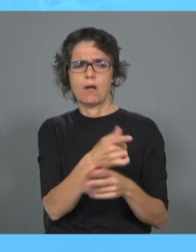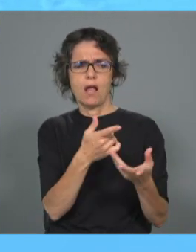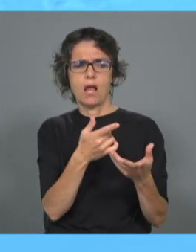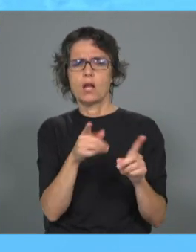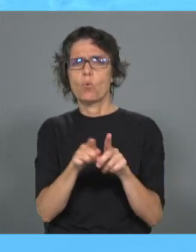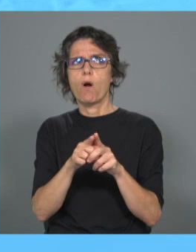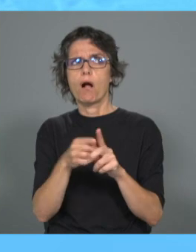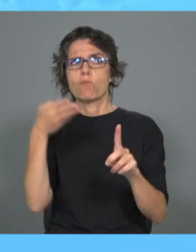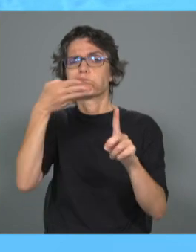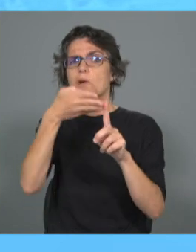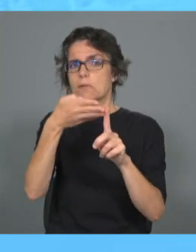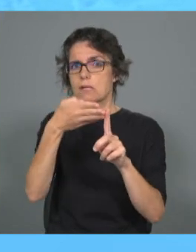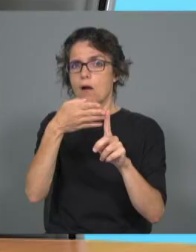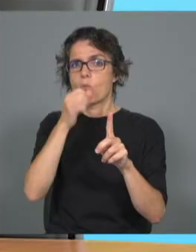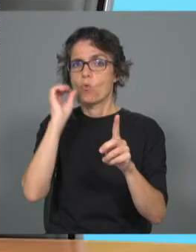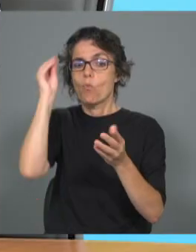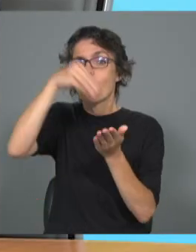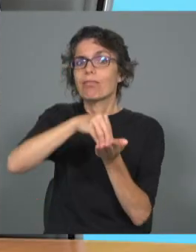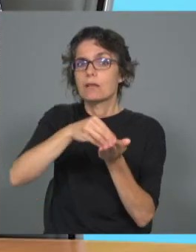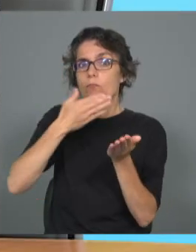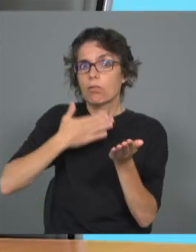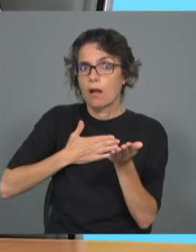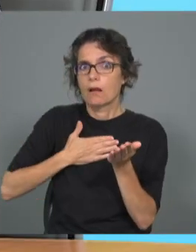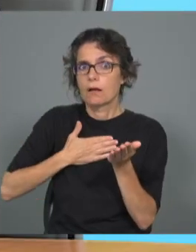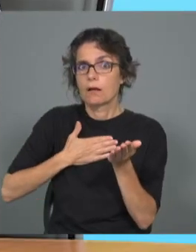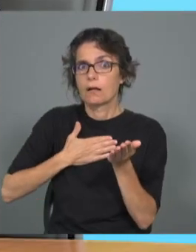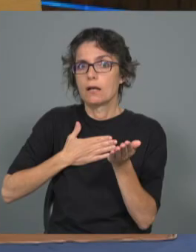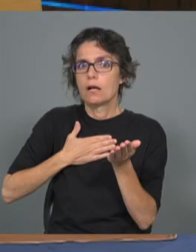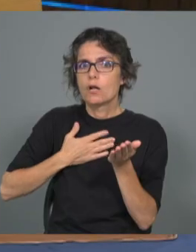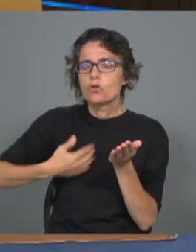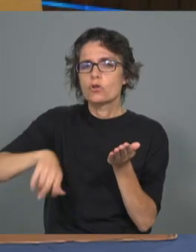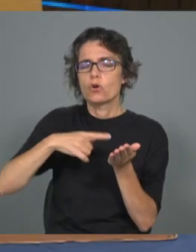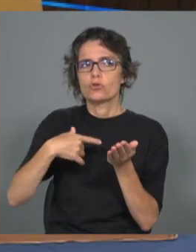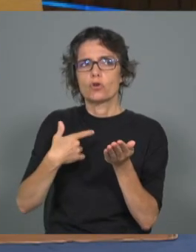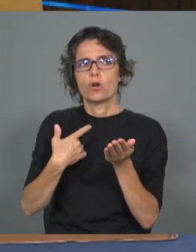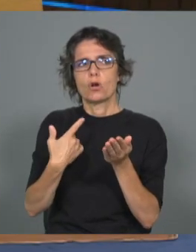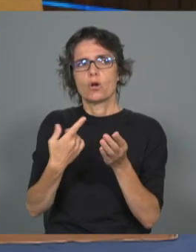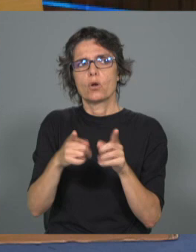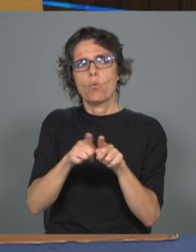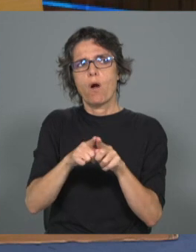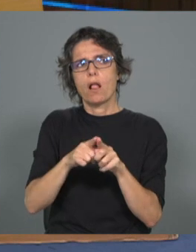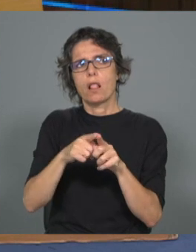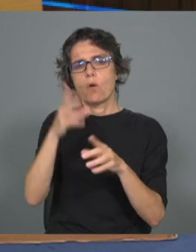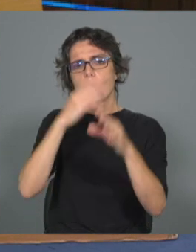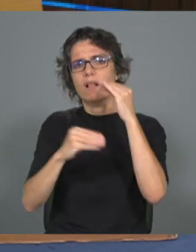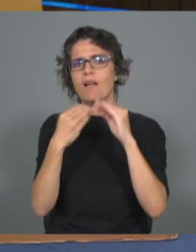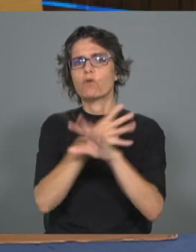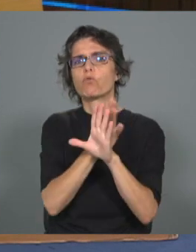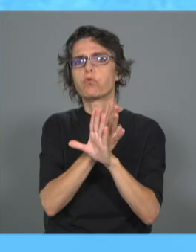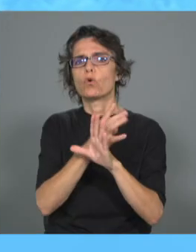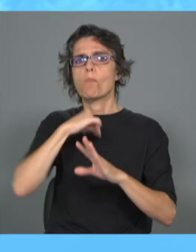recebe com o batismo. Esta necessidade de não sermos amorfos, de termos atitude. Ao fim e ao cabo, este